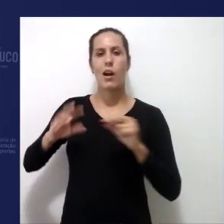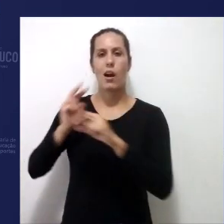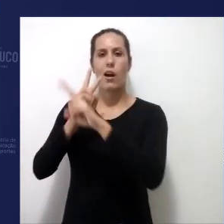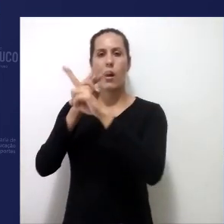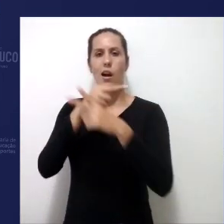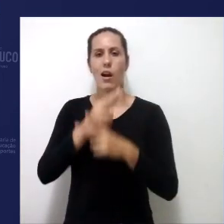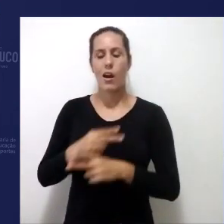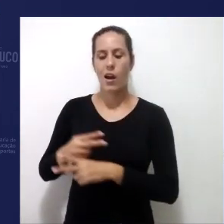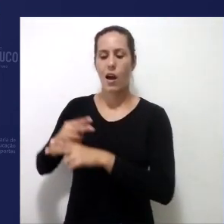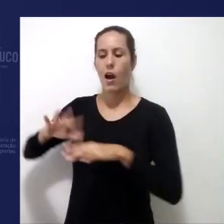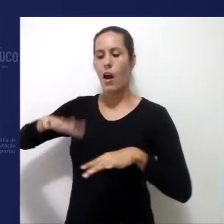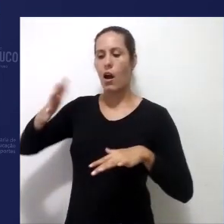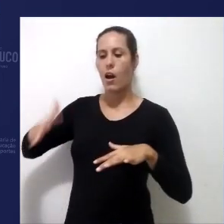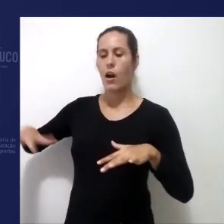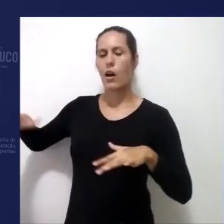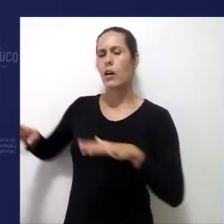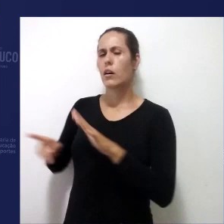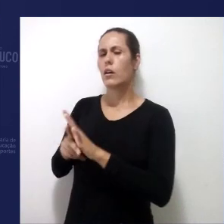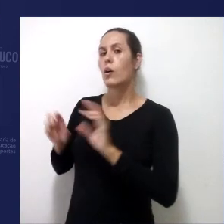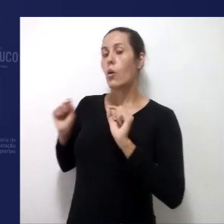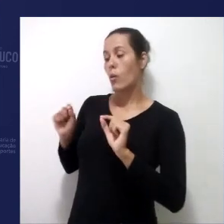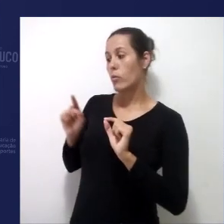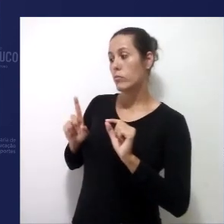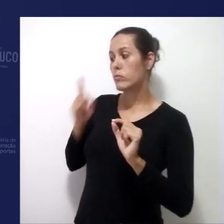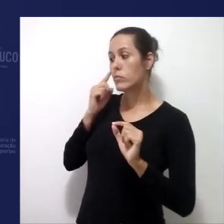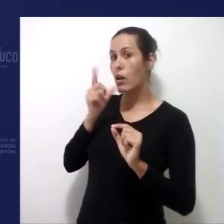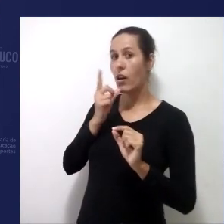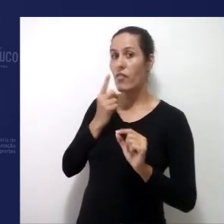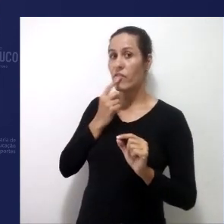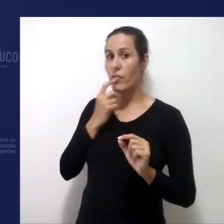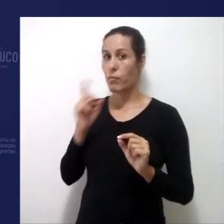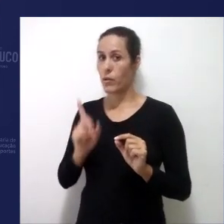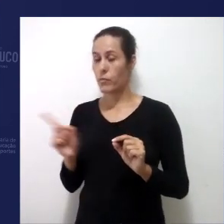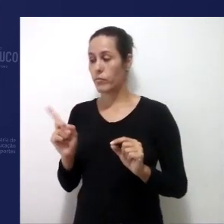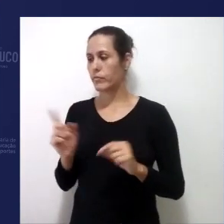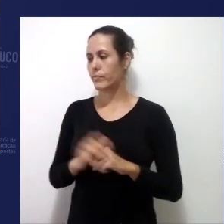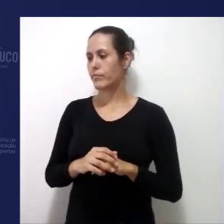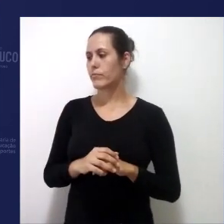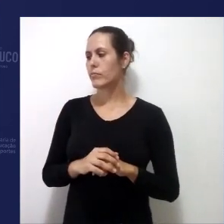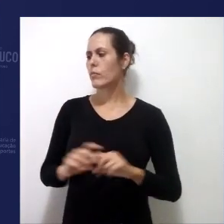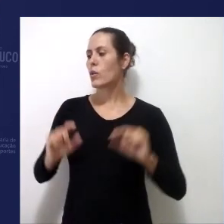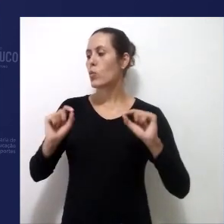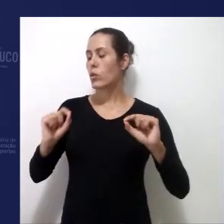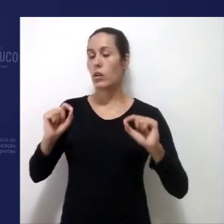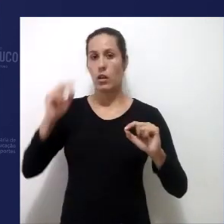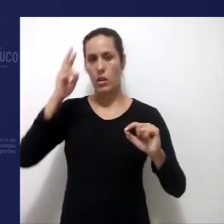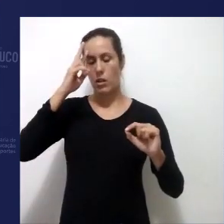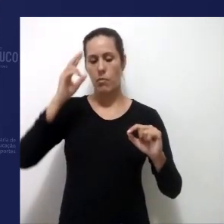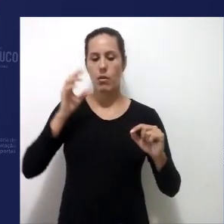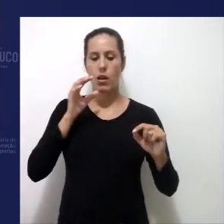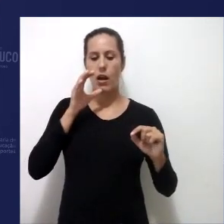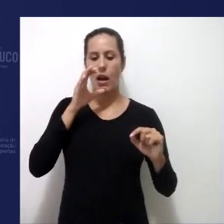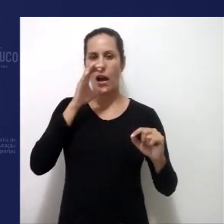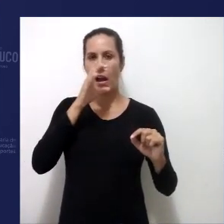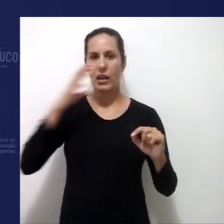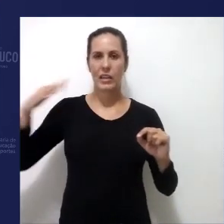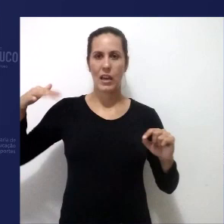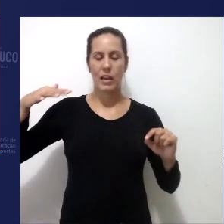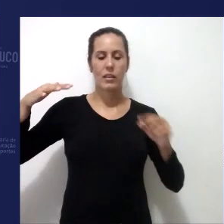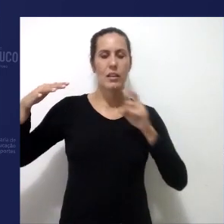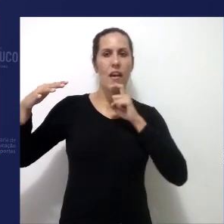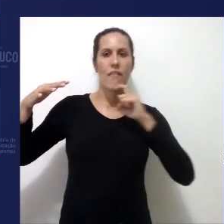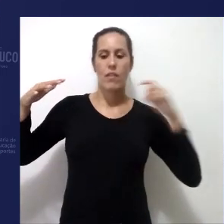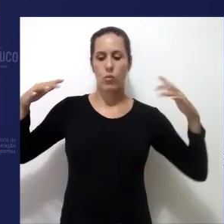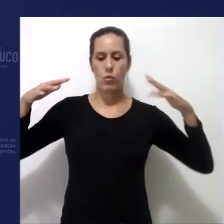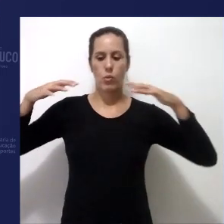marítimas. As correntes marítimas, na realidade, é justamente essa questão da frente fria e da frente quente,